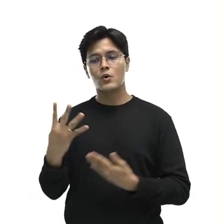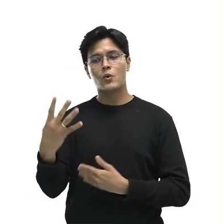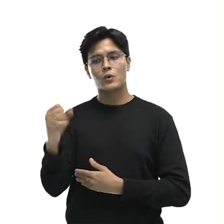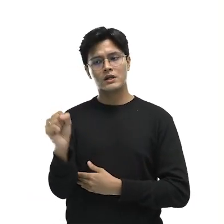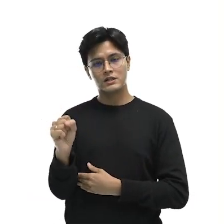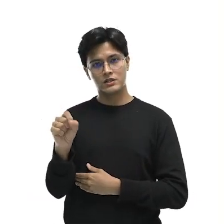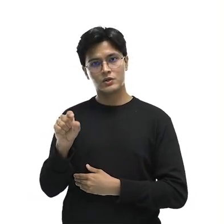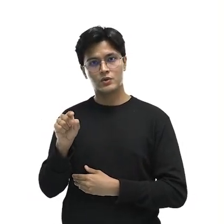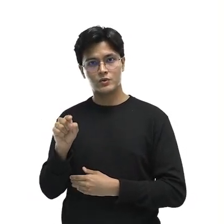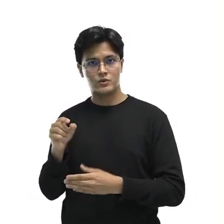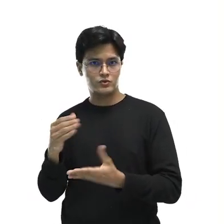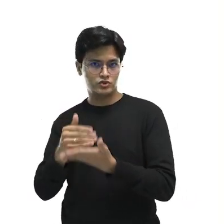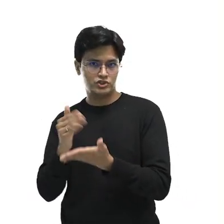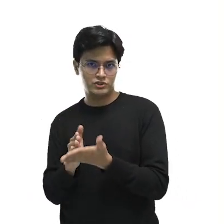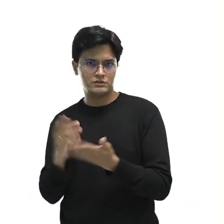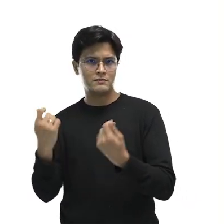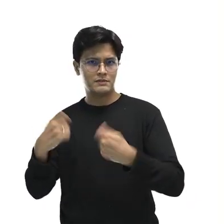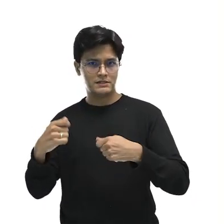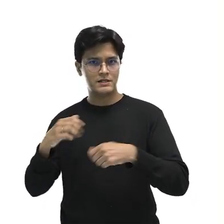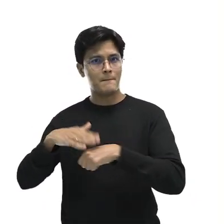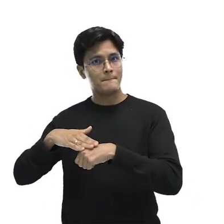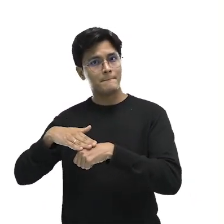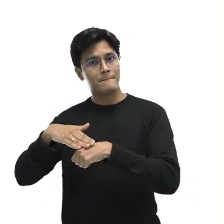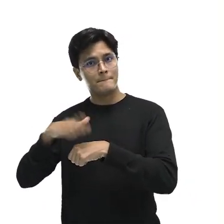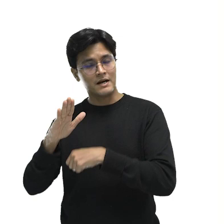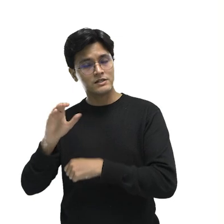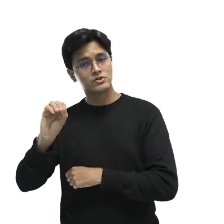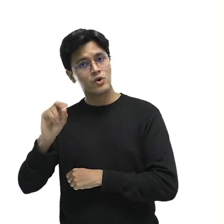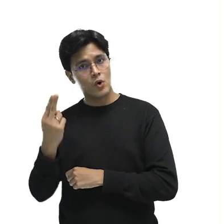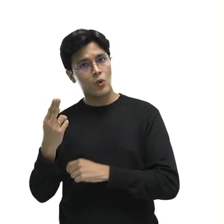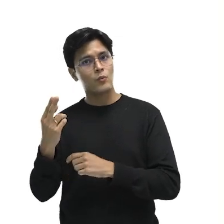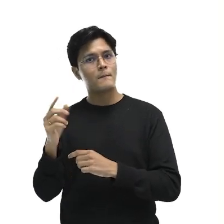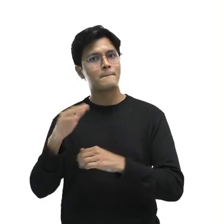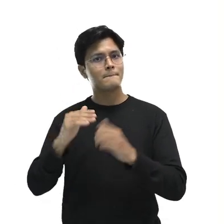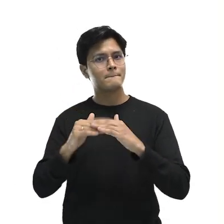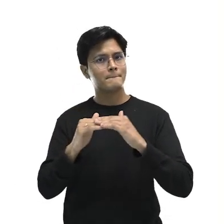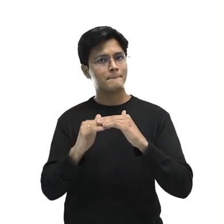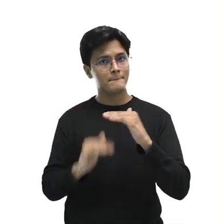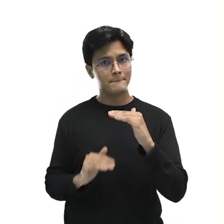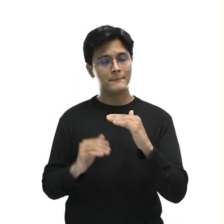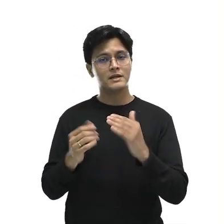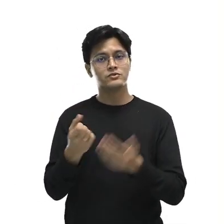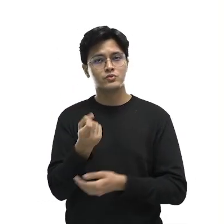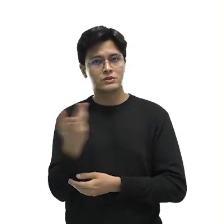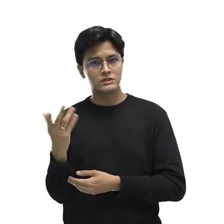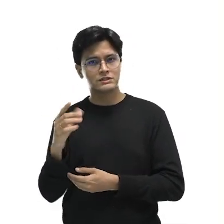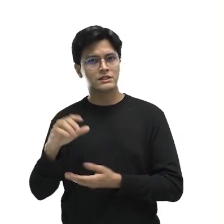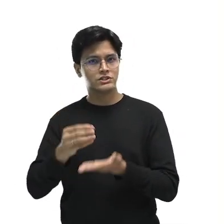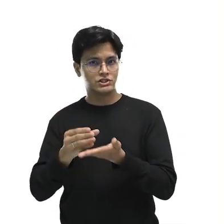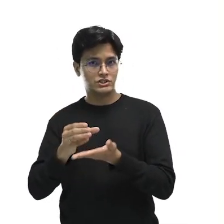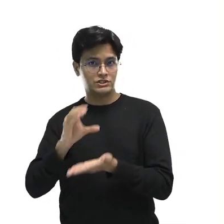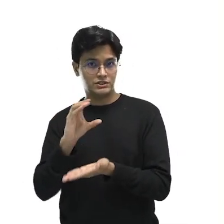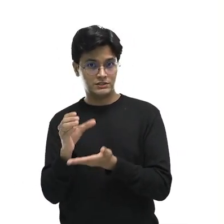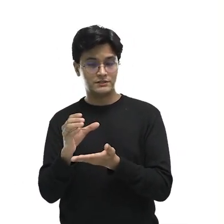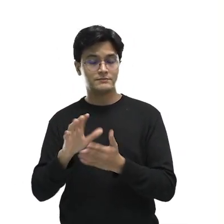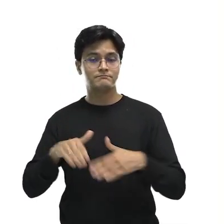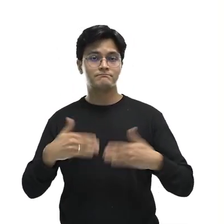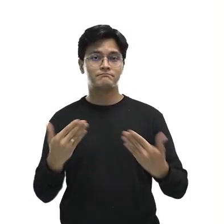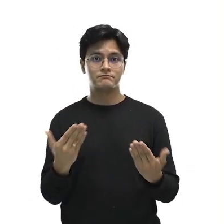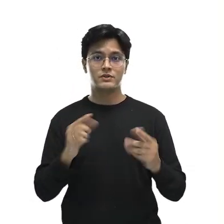menos xícaras para fazer as 48? Eu vou precisar de mais, né? Então veja, eu vou aumentar